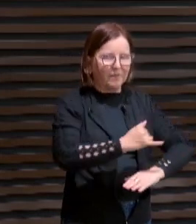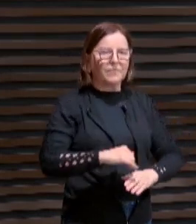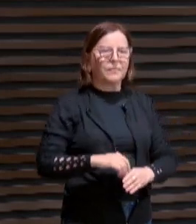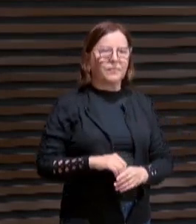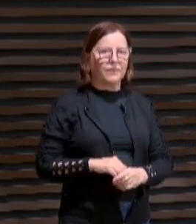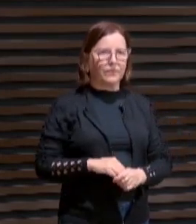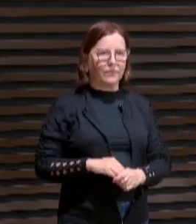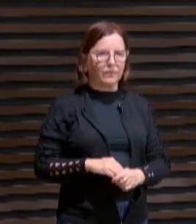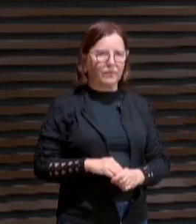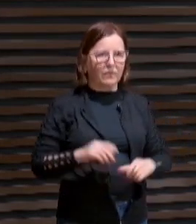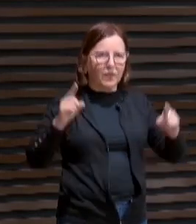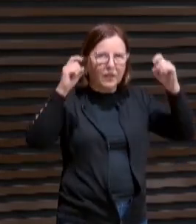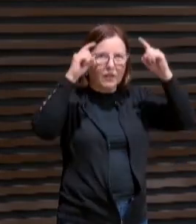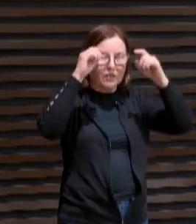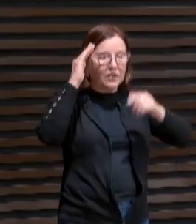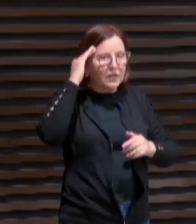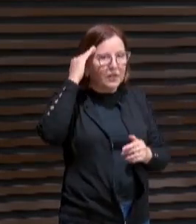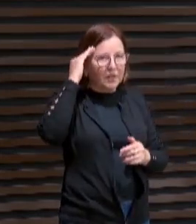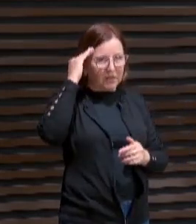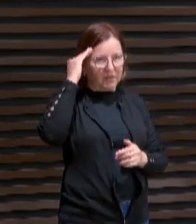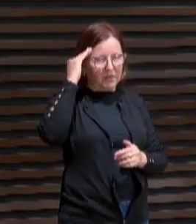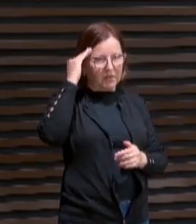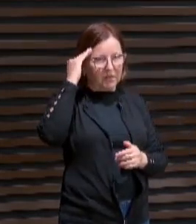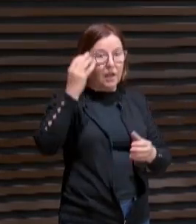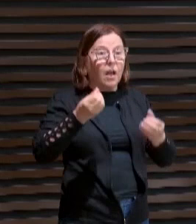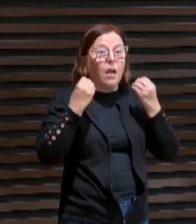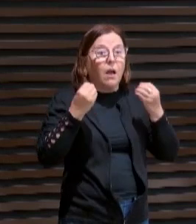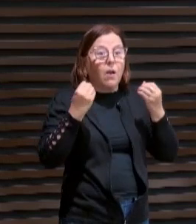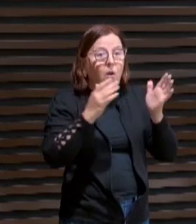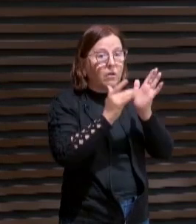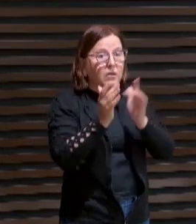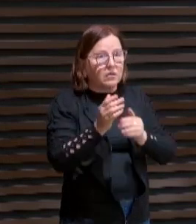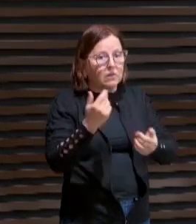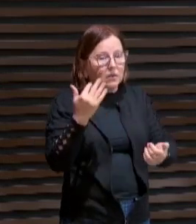É difícil entender como é que ele suportou tudo aquilo.